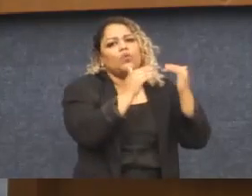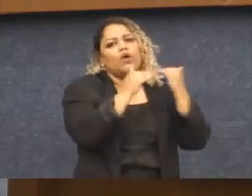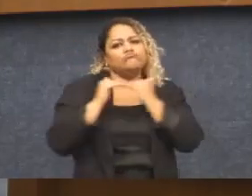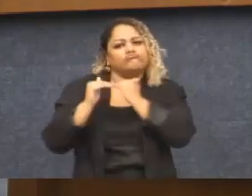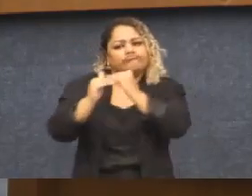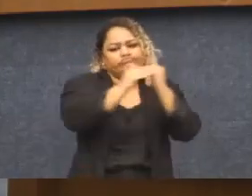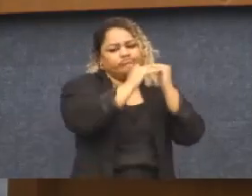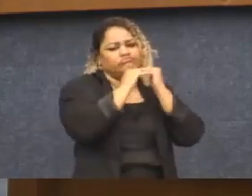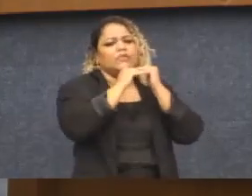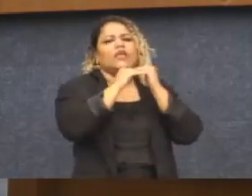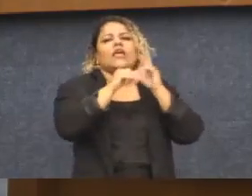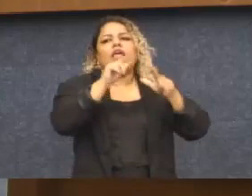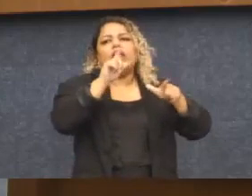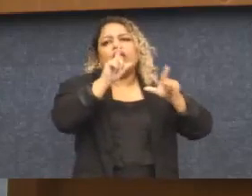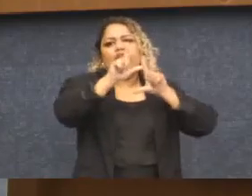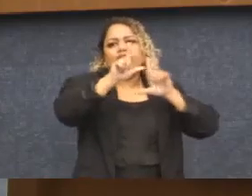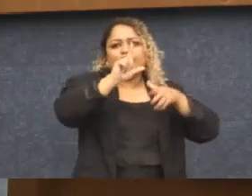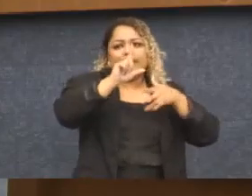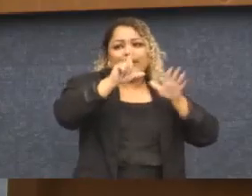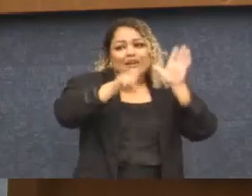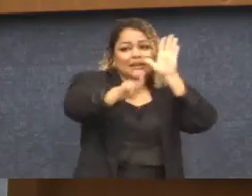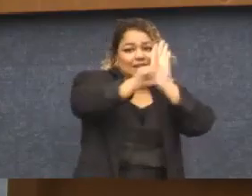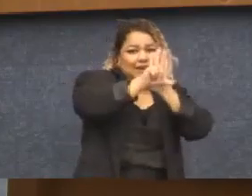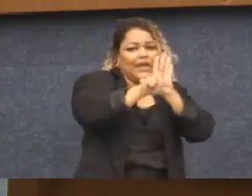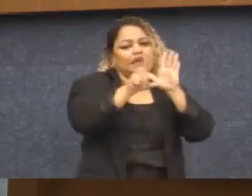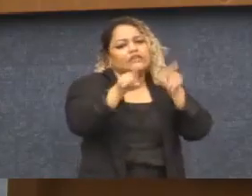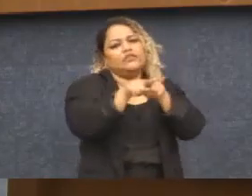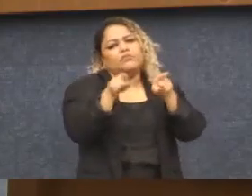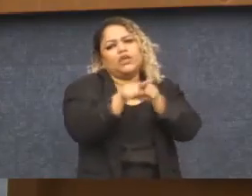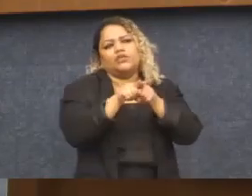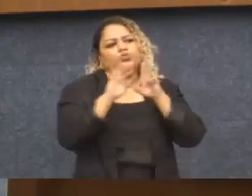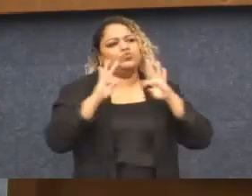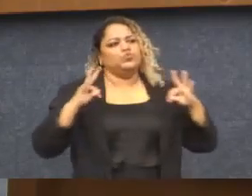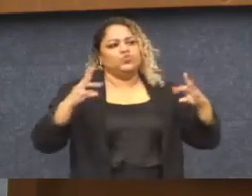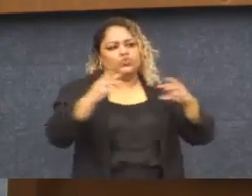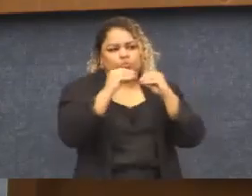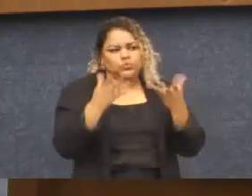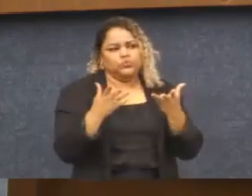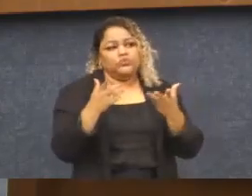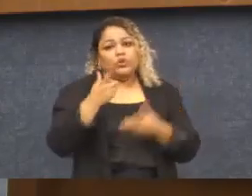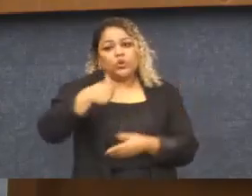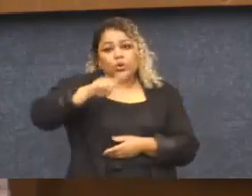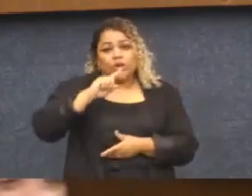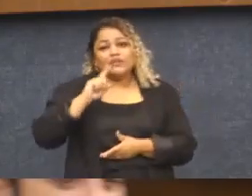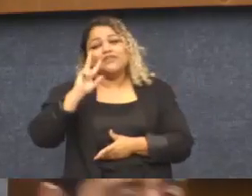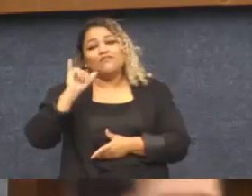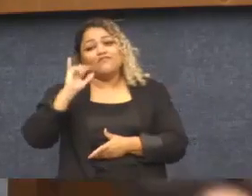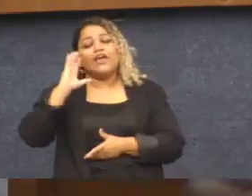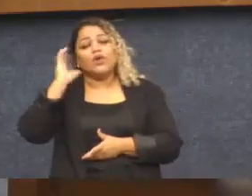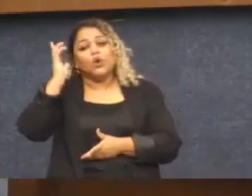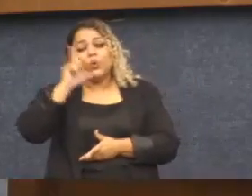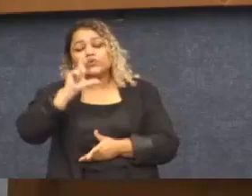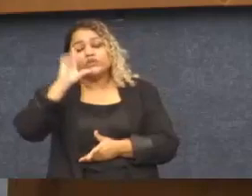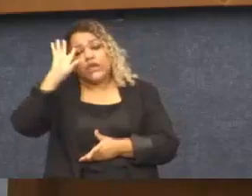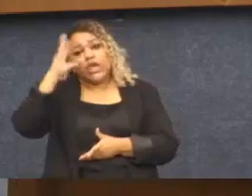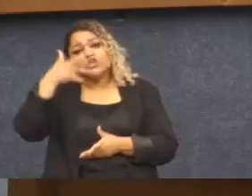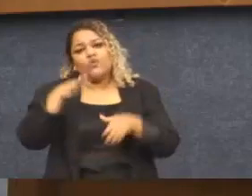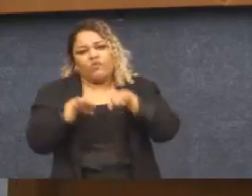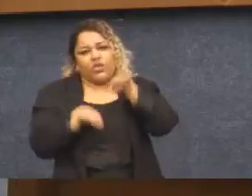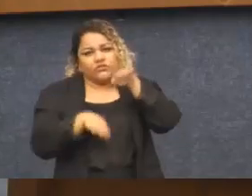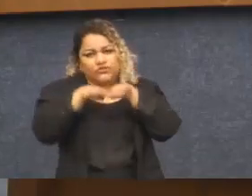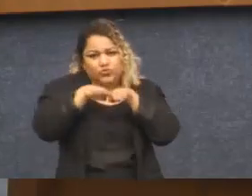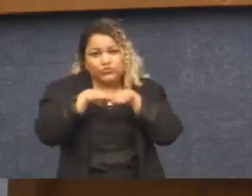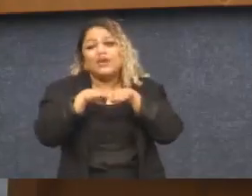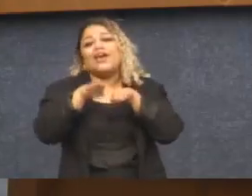legislação, perante a tudo. A gente vai criar uma solução de redução de desigualdade nesse país é pela